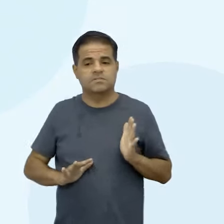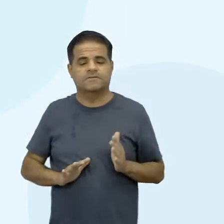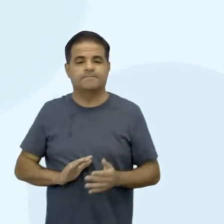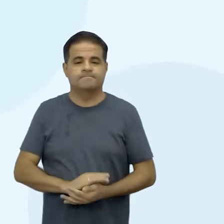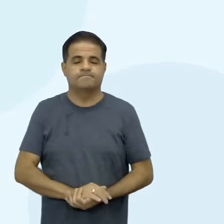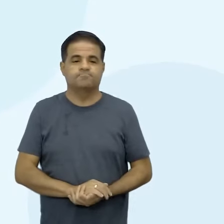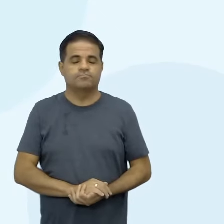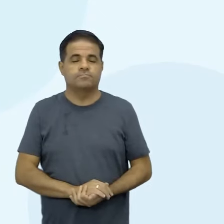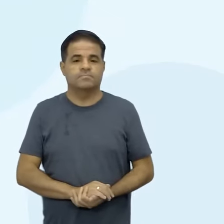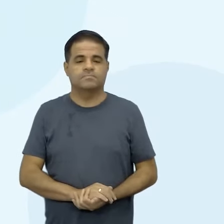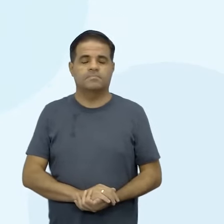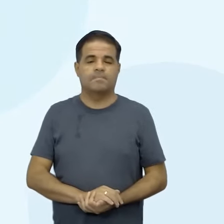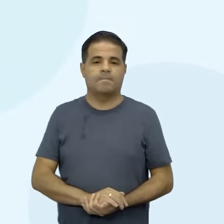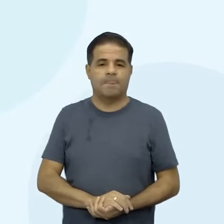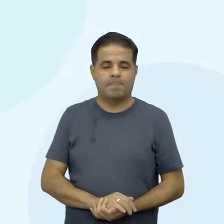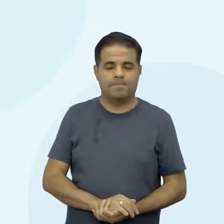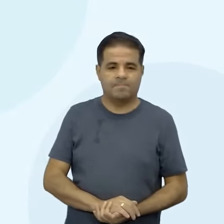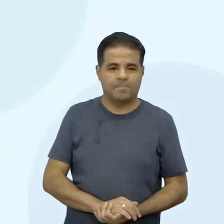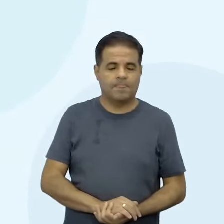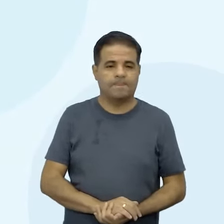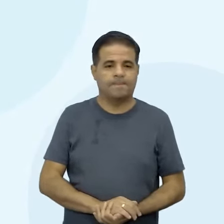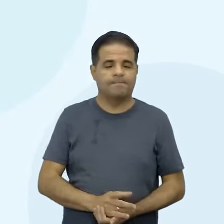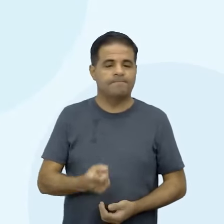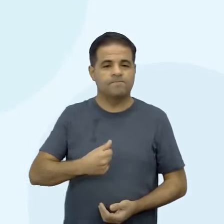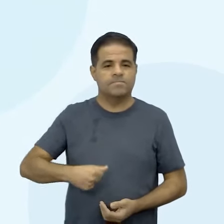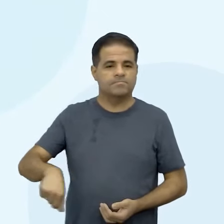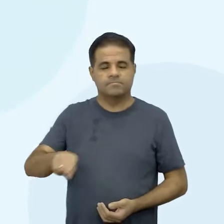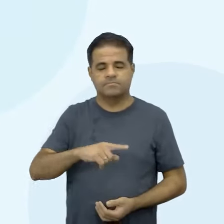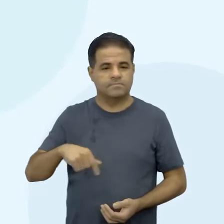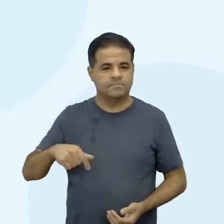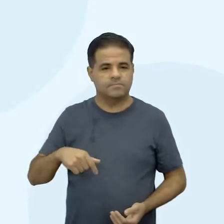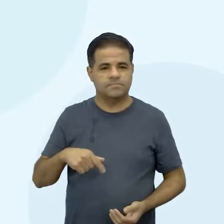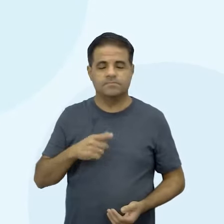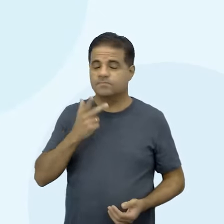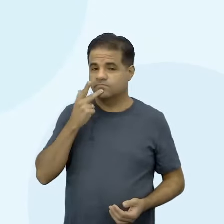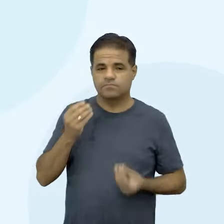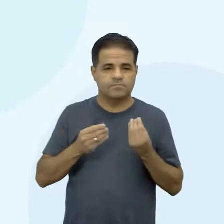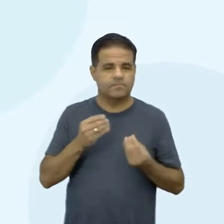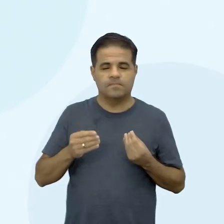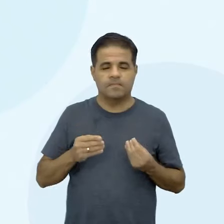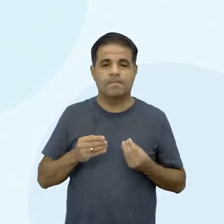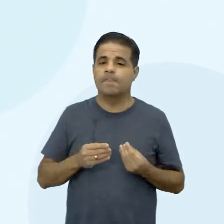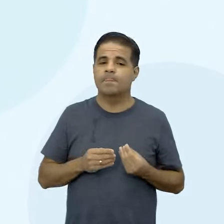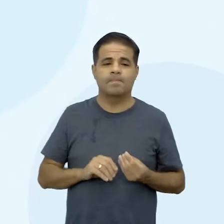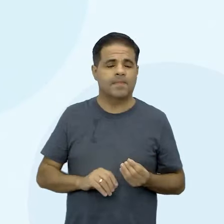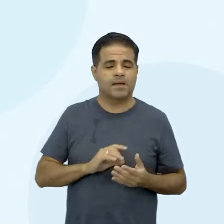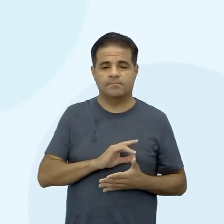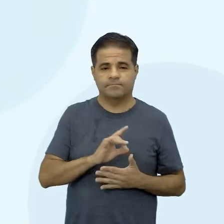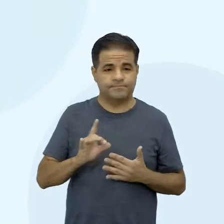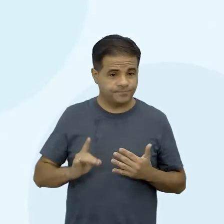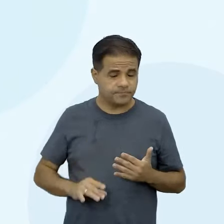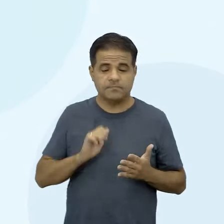próximo slide, vamos entender um pouquinho como que essas atividades estão organizadas. Cada atividade, né,